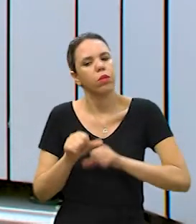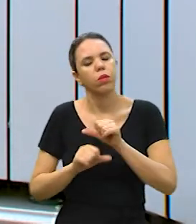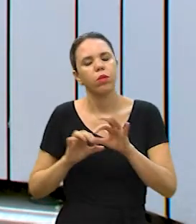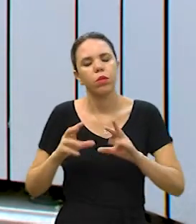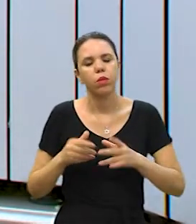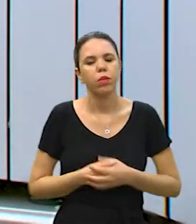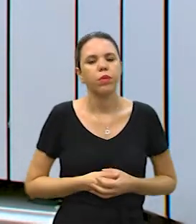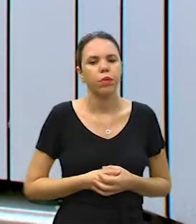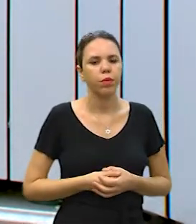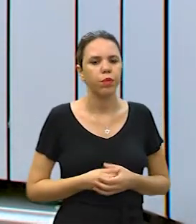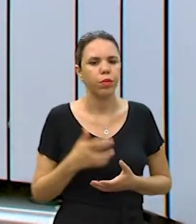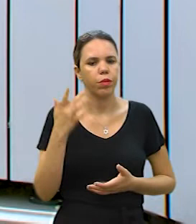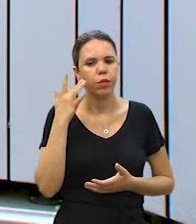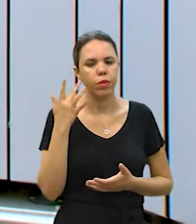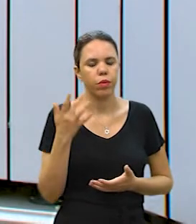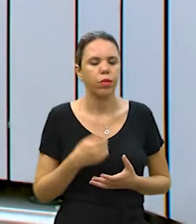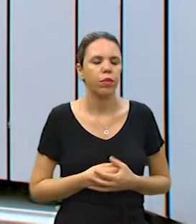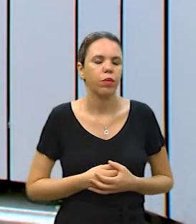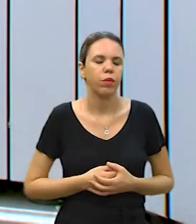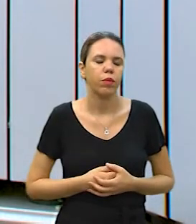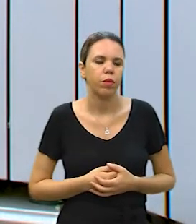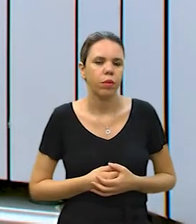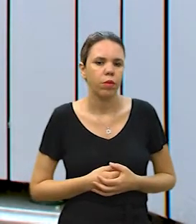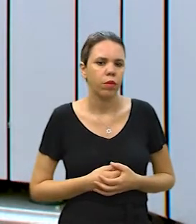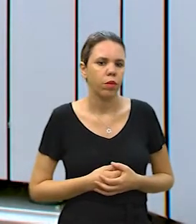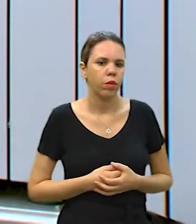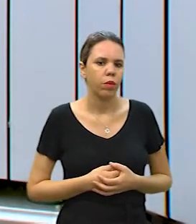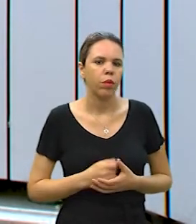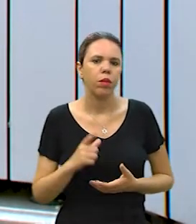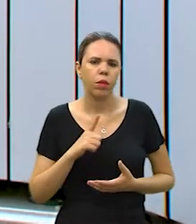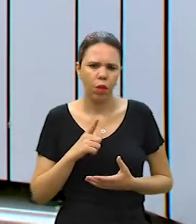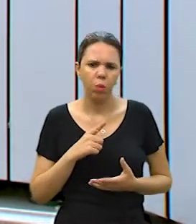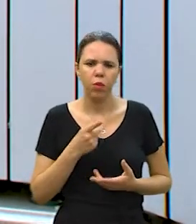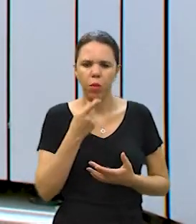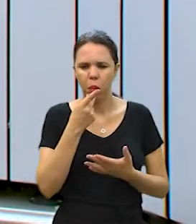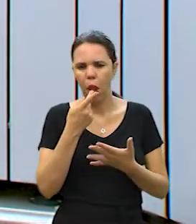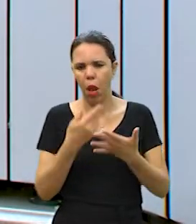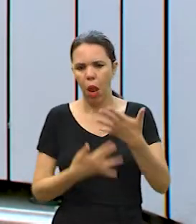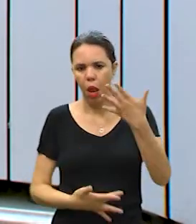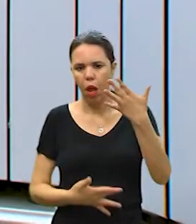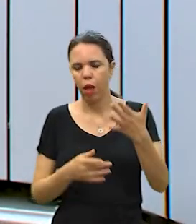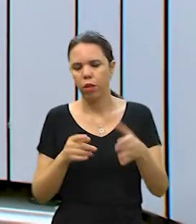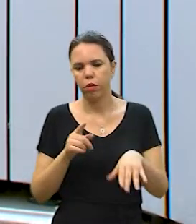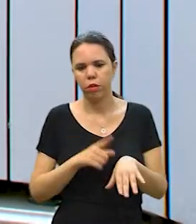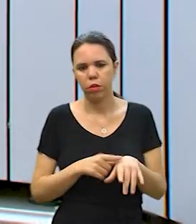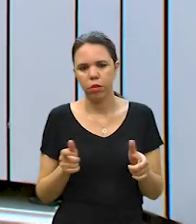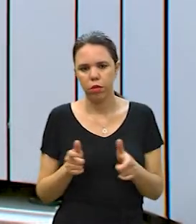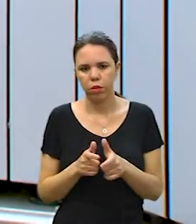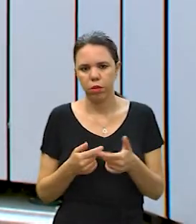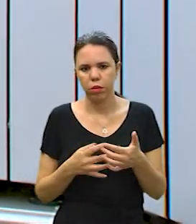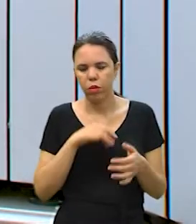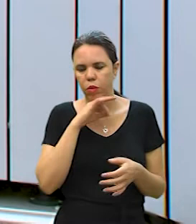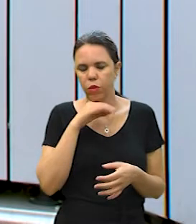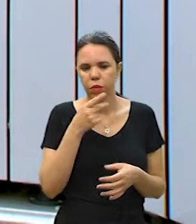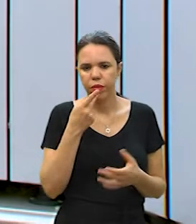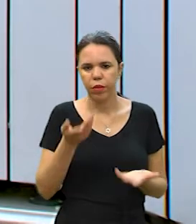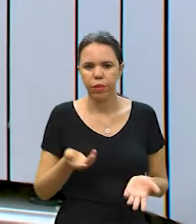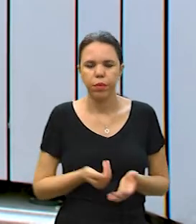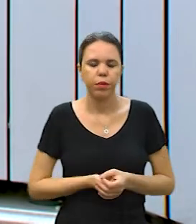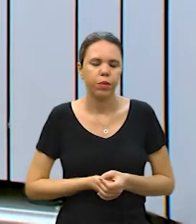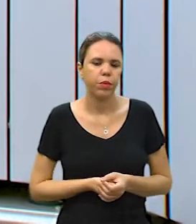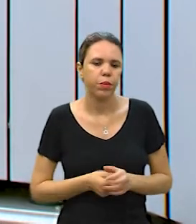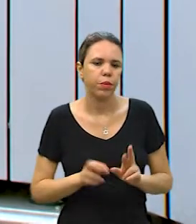Eu acho que tem muito o que se falar, pena que a gente tem muita coisa ruim para se falar, mas eu espero um